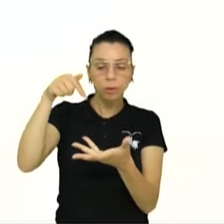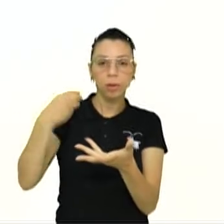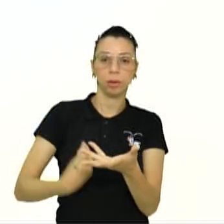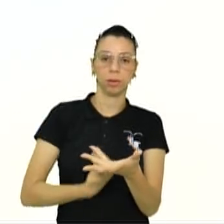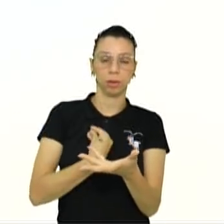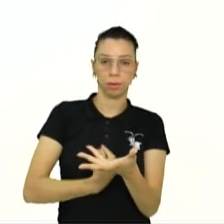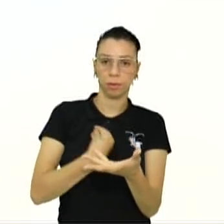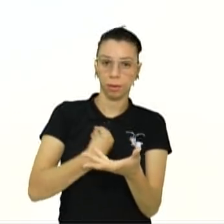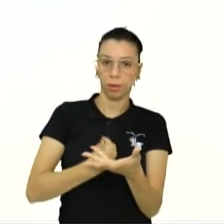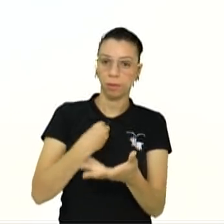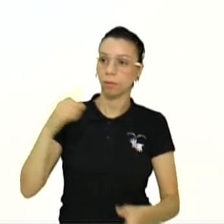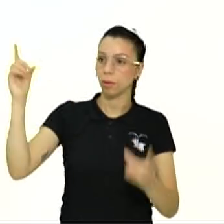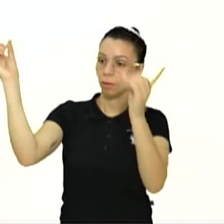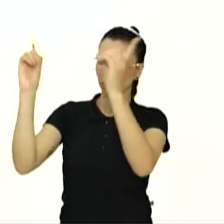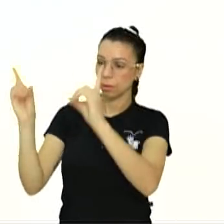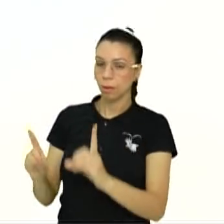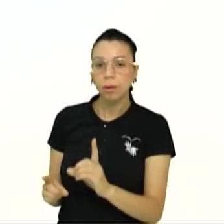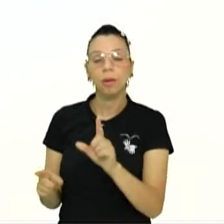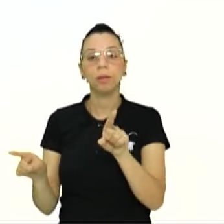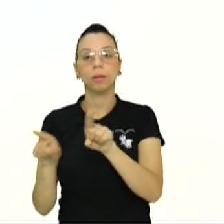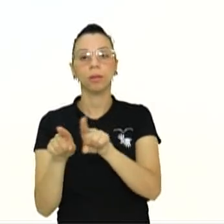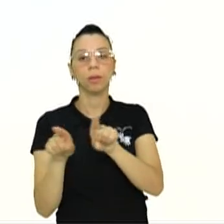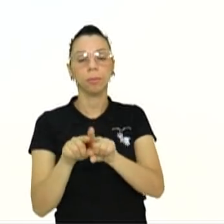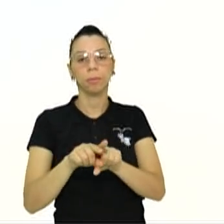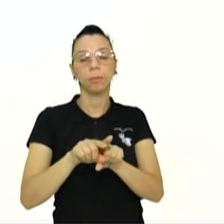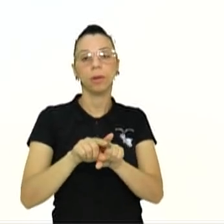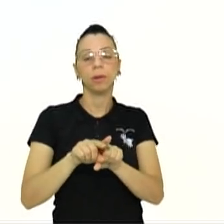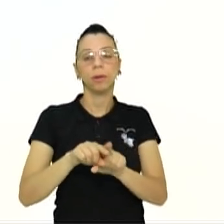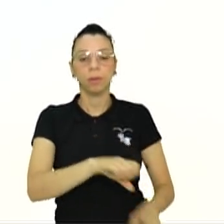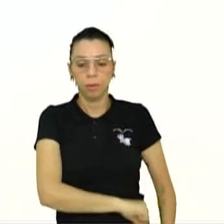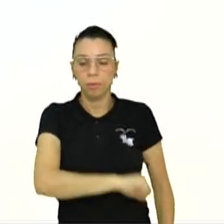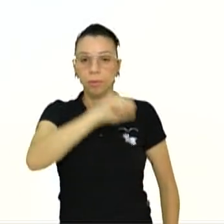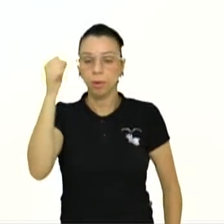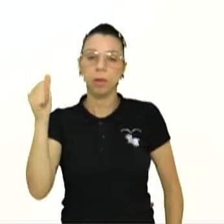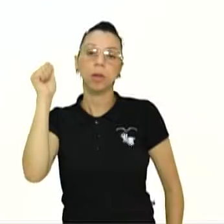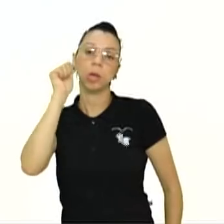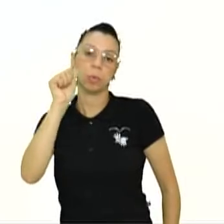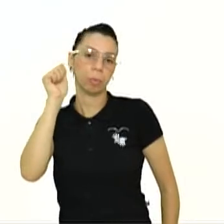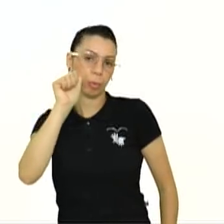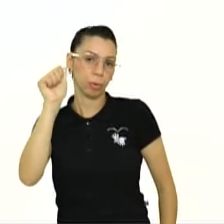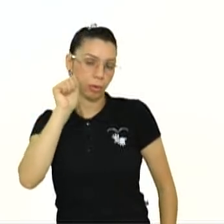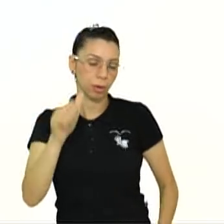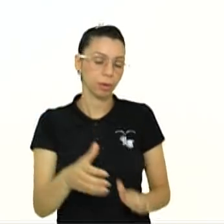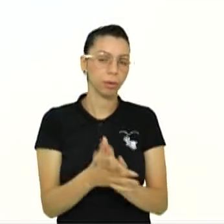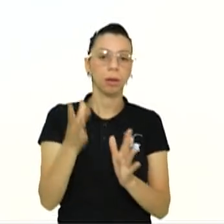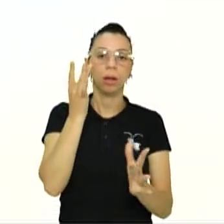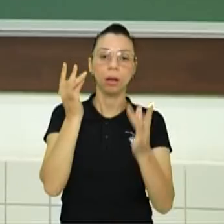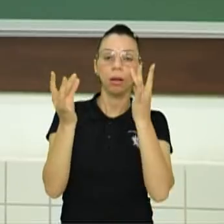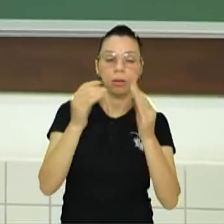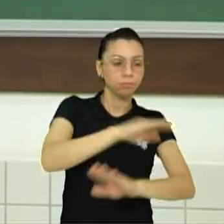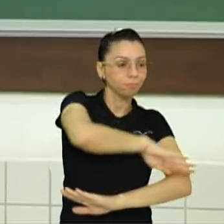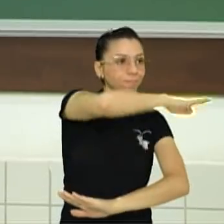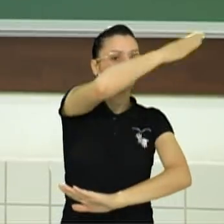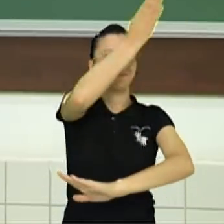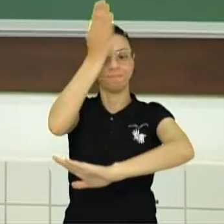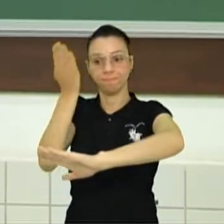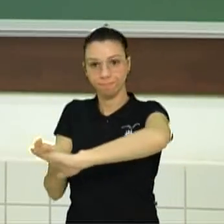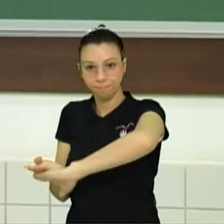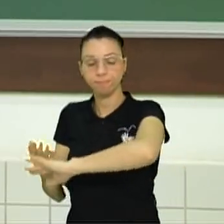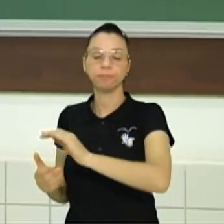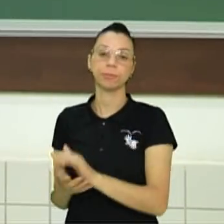guerreiros e mulheres alucinadas. Peças teatrais que duram o dia inteiro. Então a gente